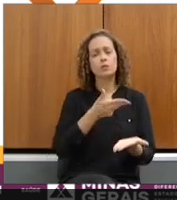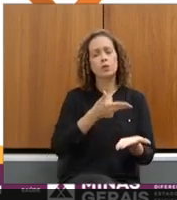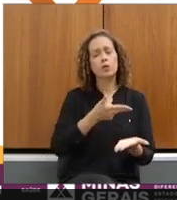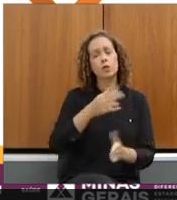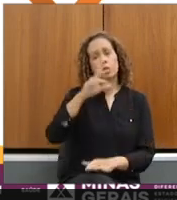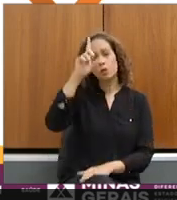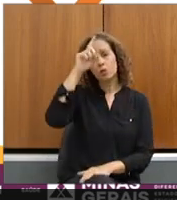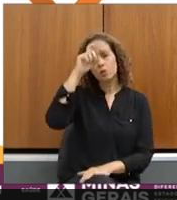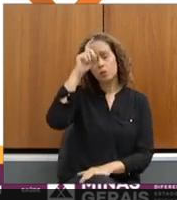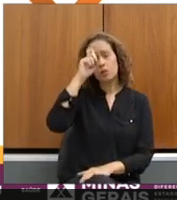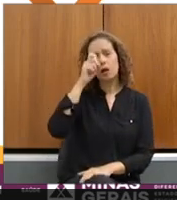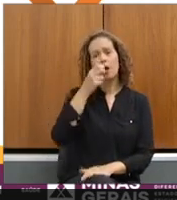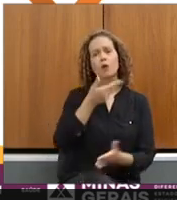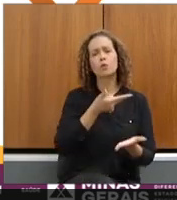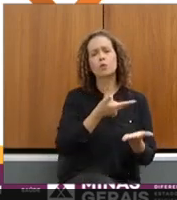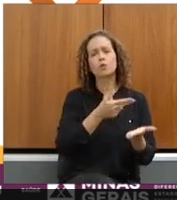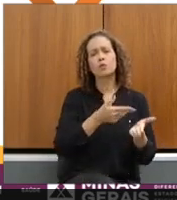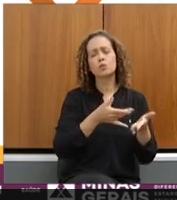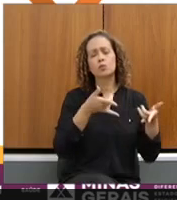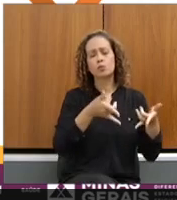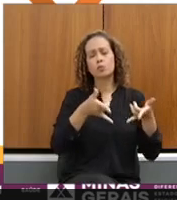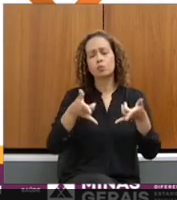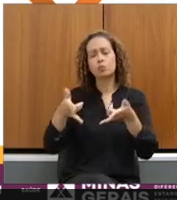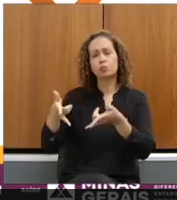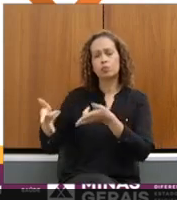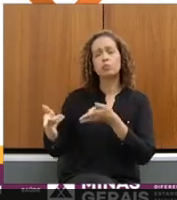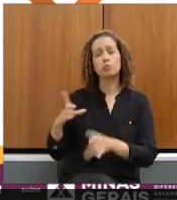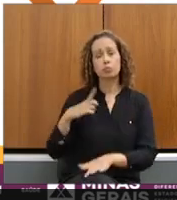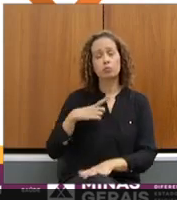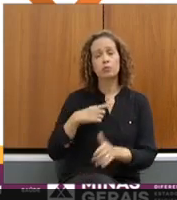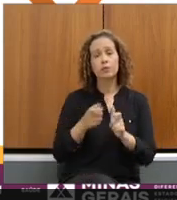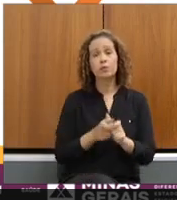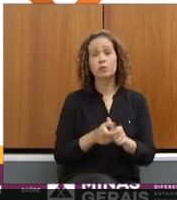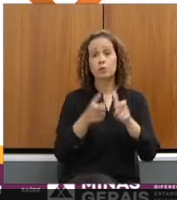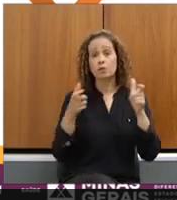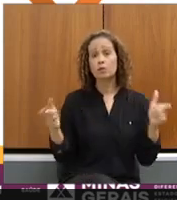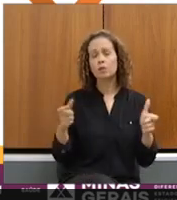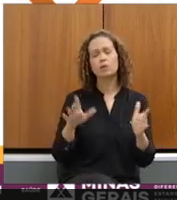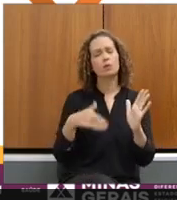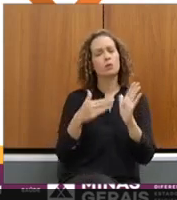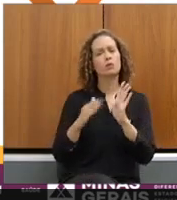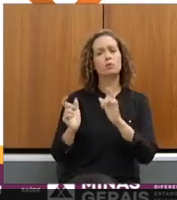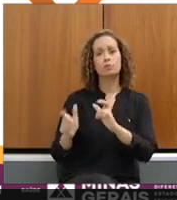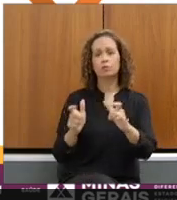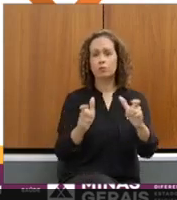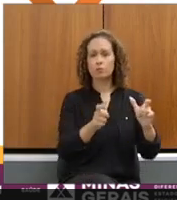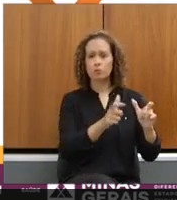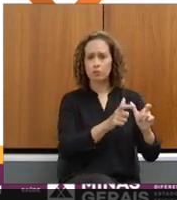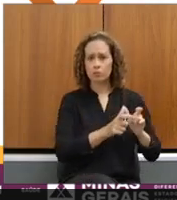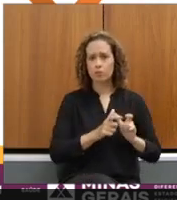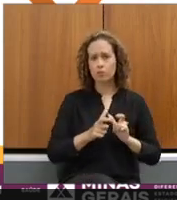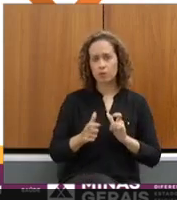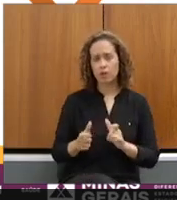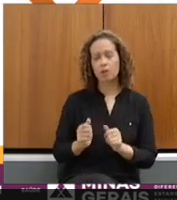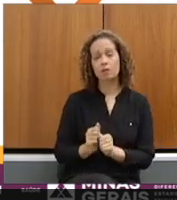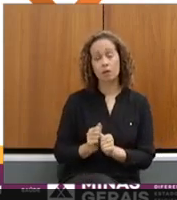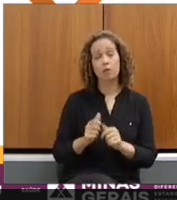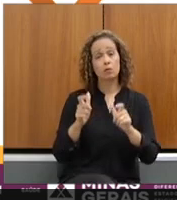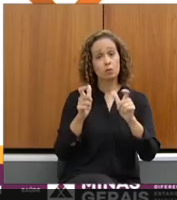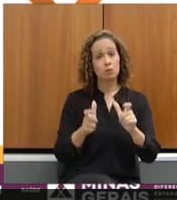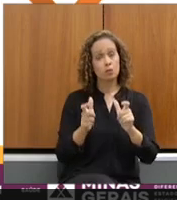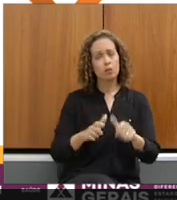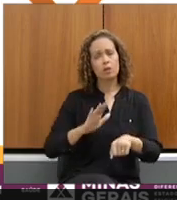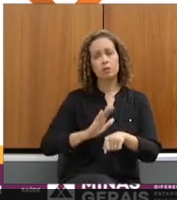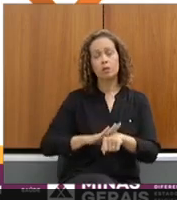é no estado nós tivemos um aumento global de leitos em todas as regiões as regiões que já tinham mais leite